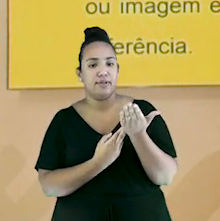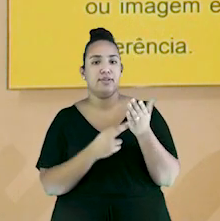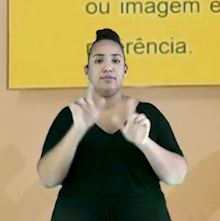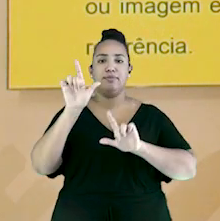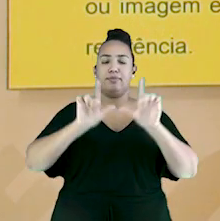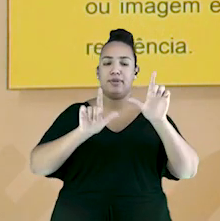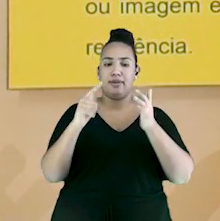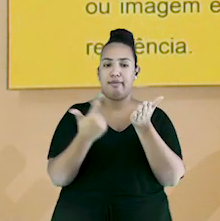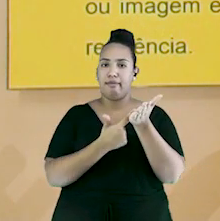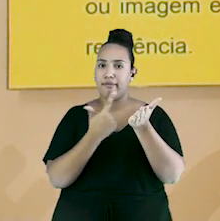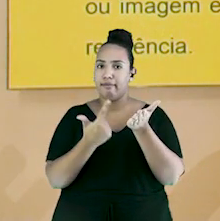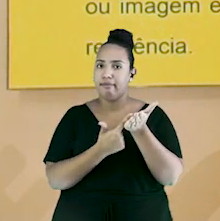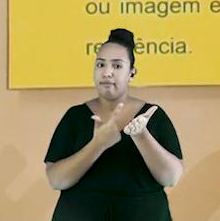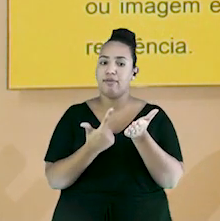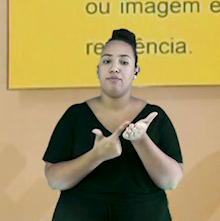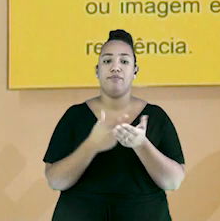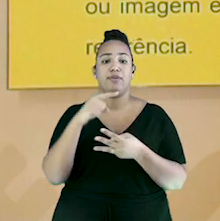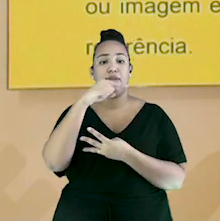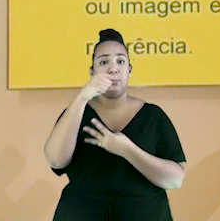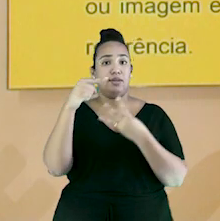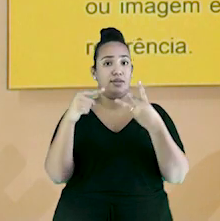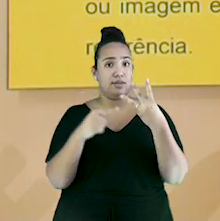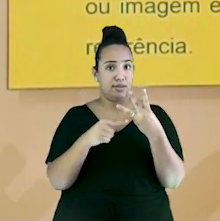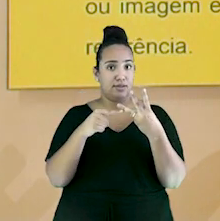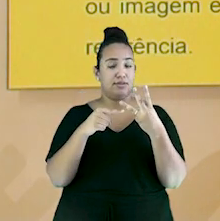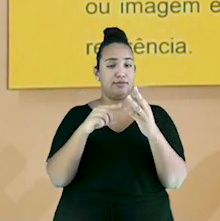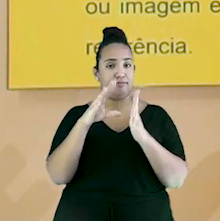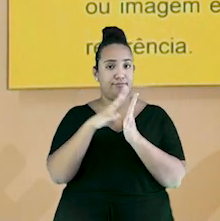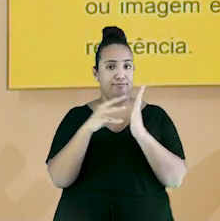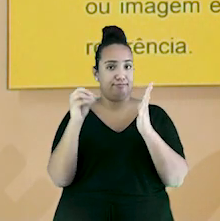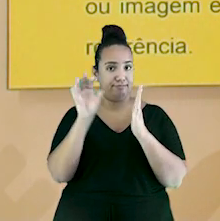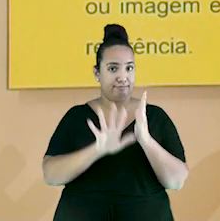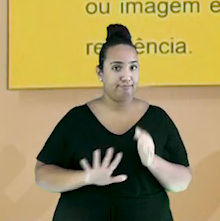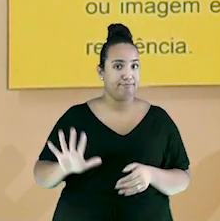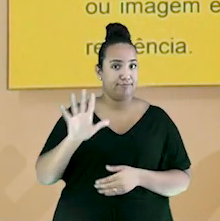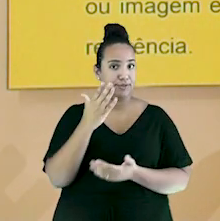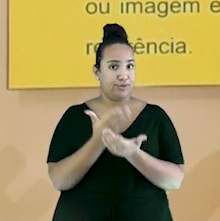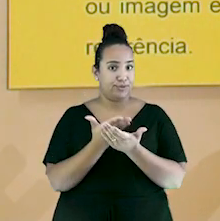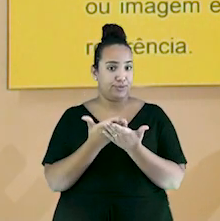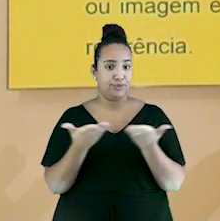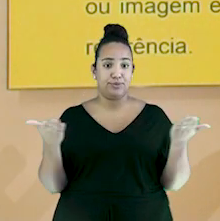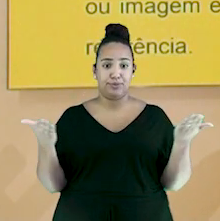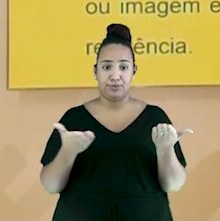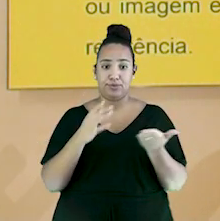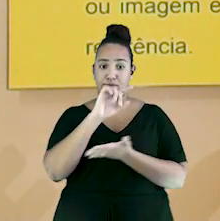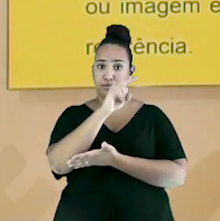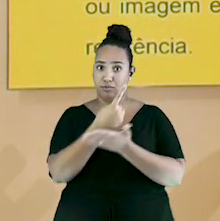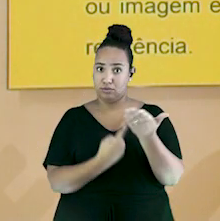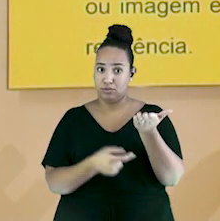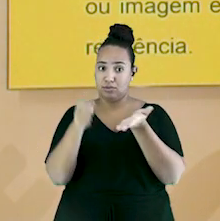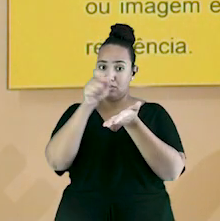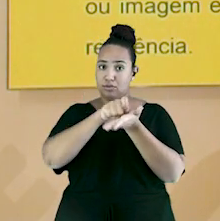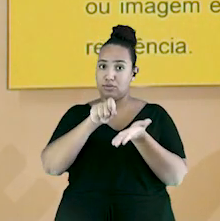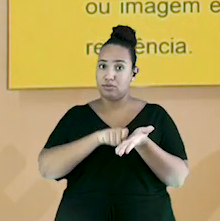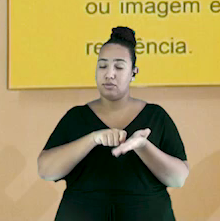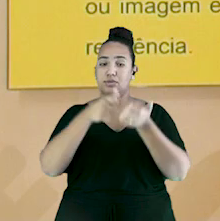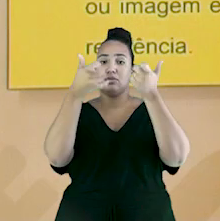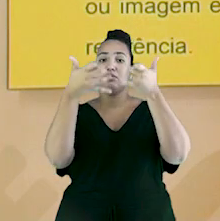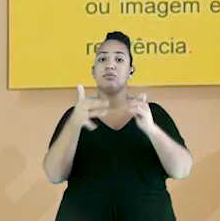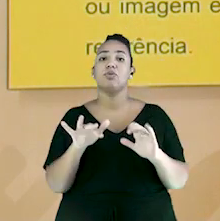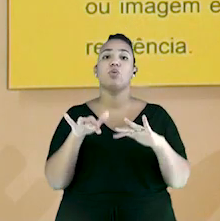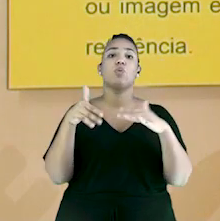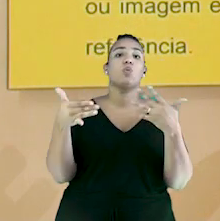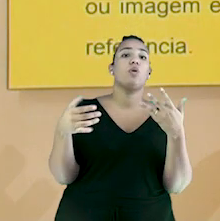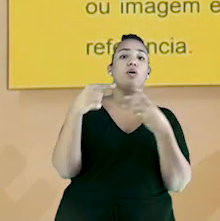propagandas, livros e revistas em quadrinhos, os 3 tipos de intertextualidade que estudamos hoje. Em seu caderno, indique qual é a